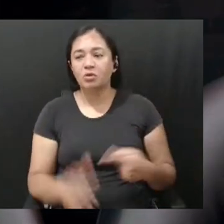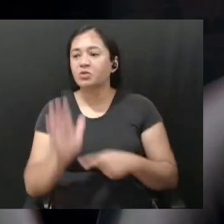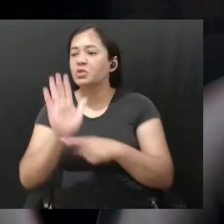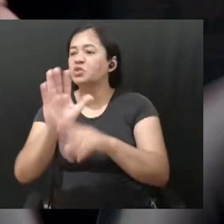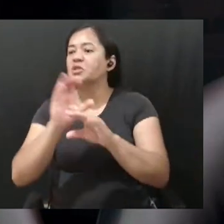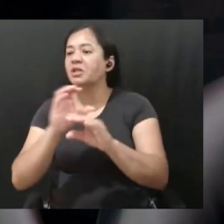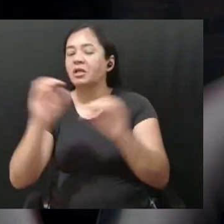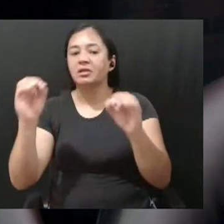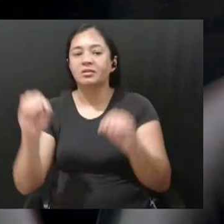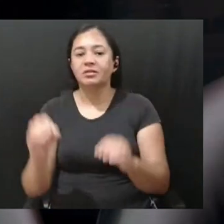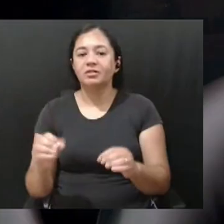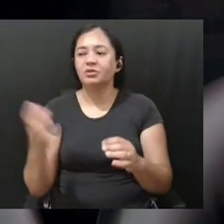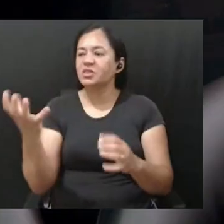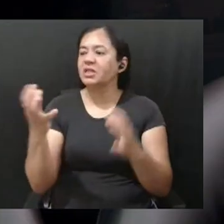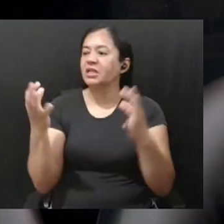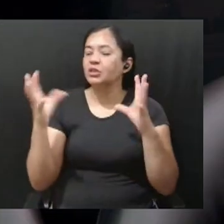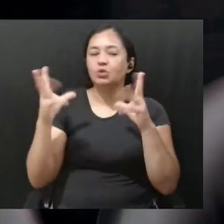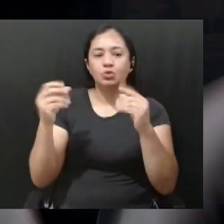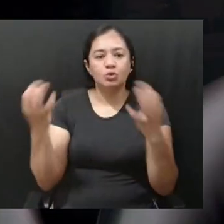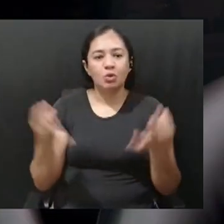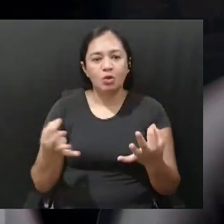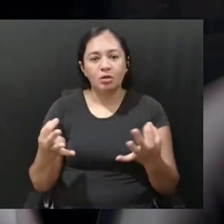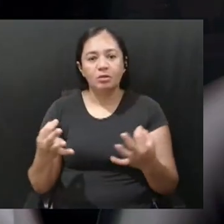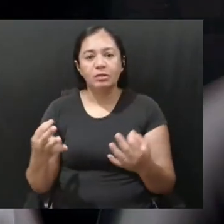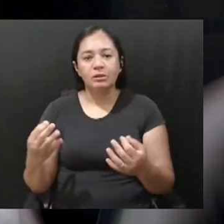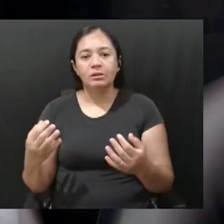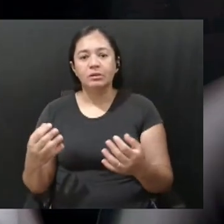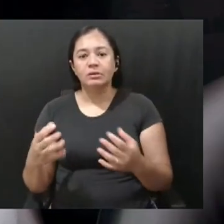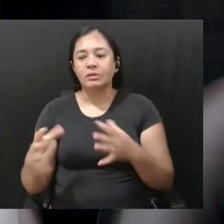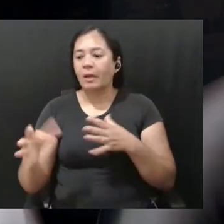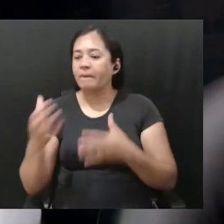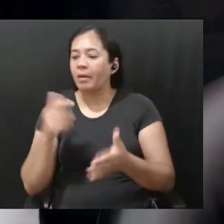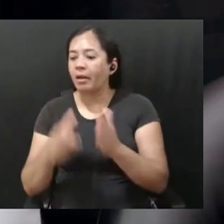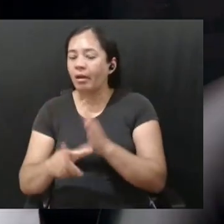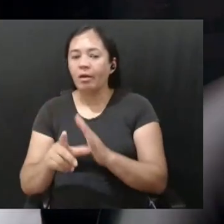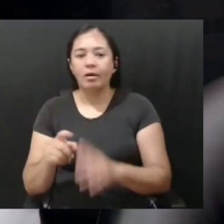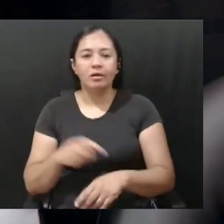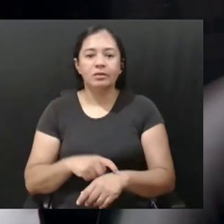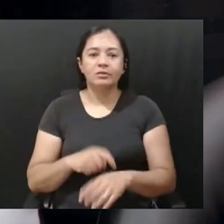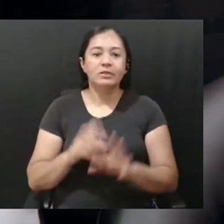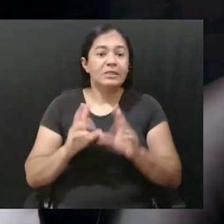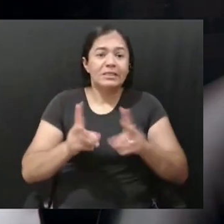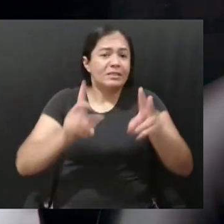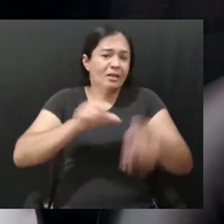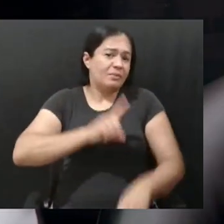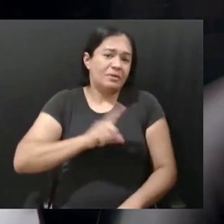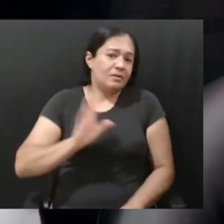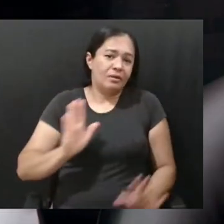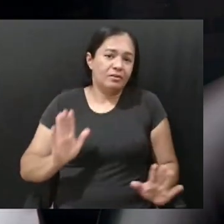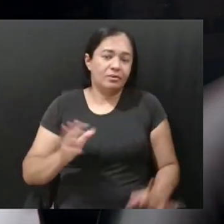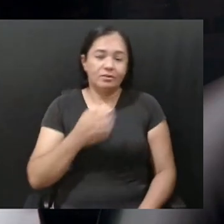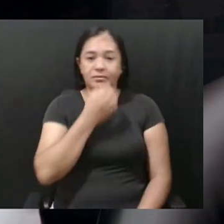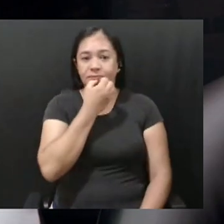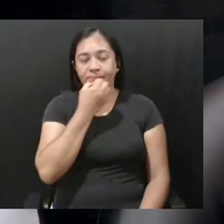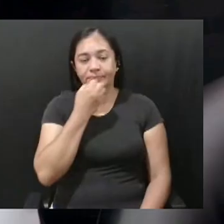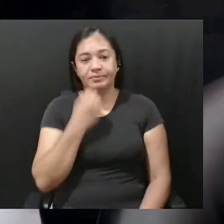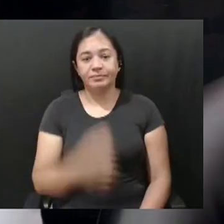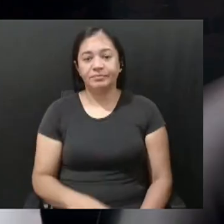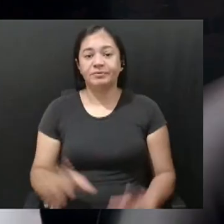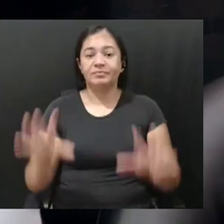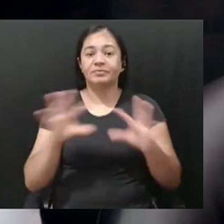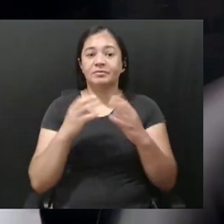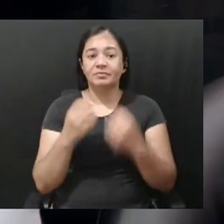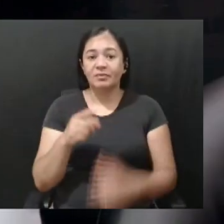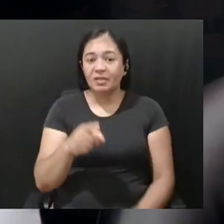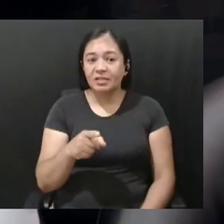né? O que atravessa e pega a comida antes da hora, né? Sempre vai ter, sempre vai ter. Então, assim, família. Se você parar pra pensar nas pessoas que você conhece que